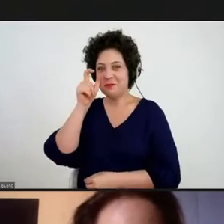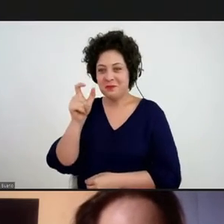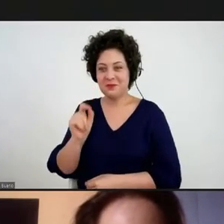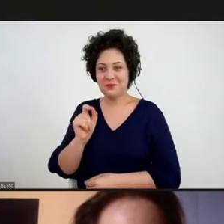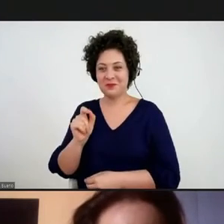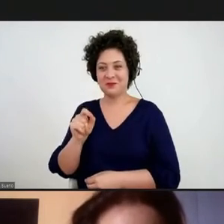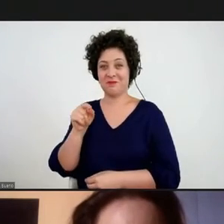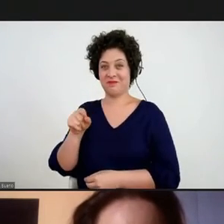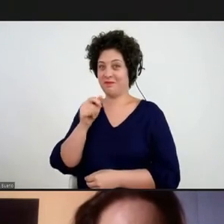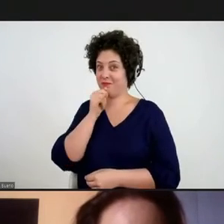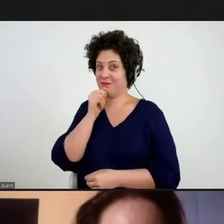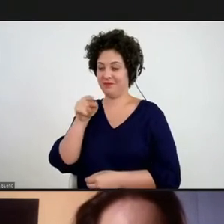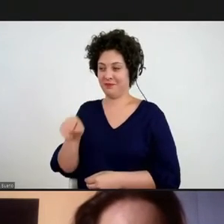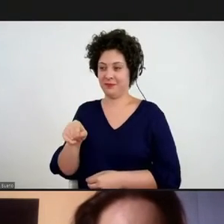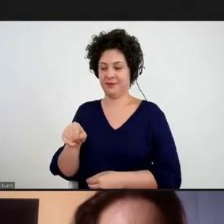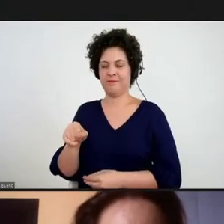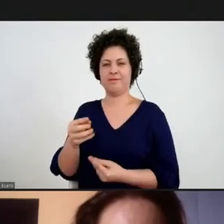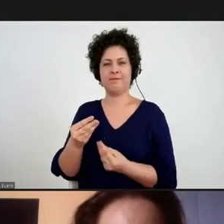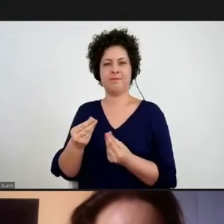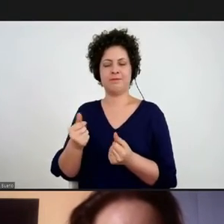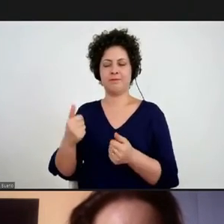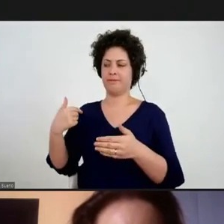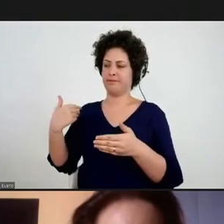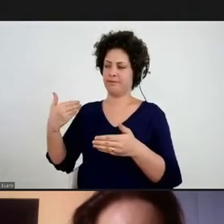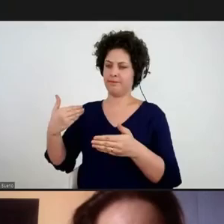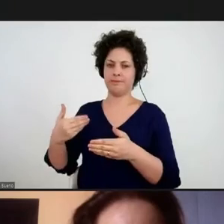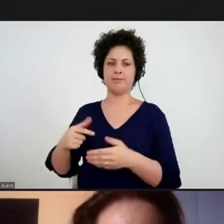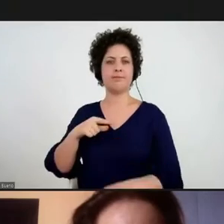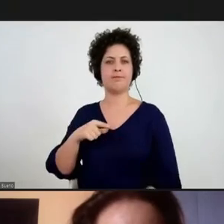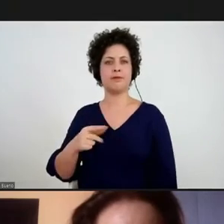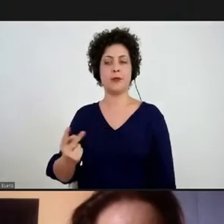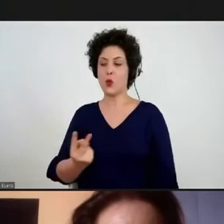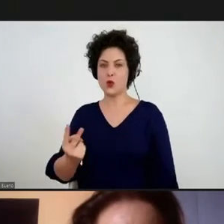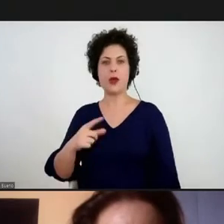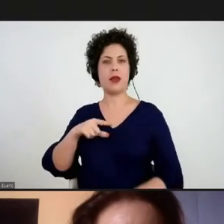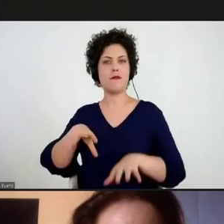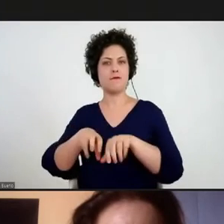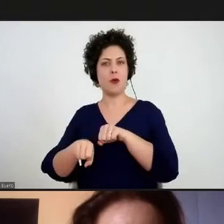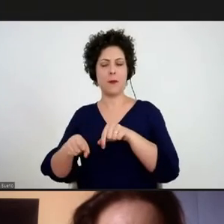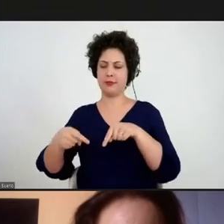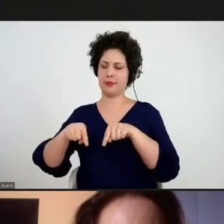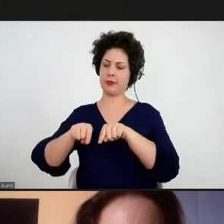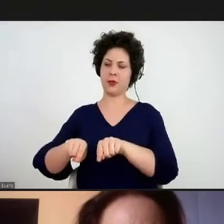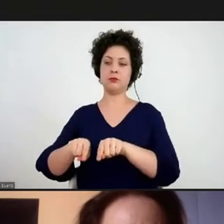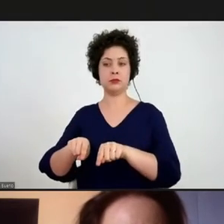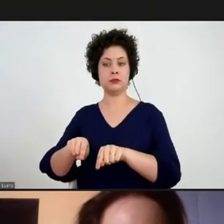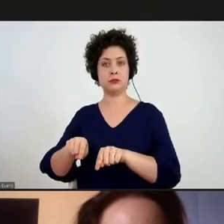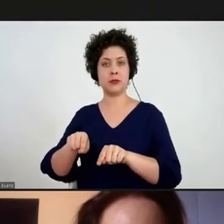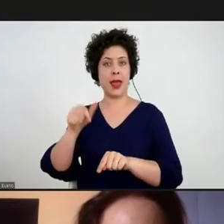no caso dela, é que há uma formação dos dois juntos, porque nem